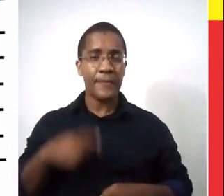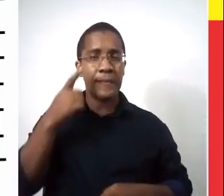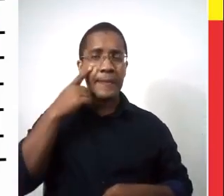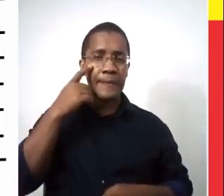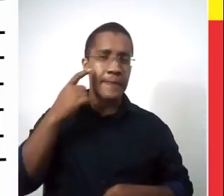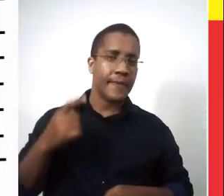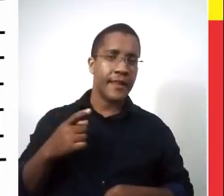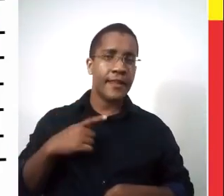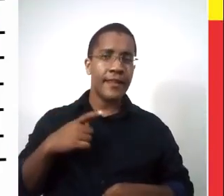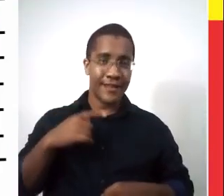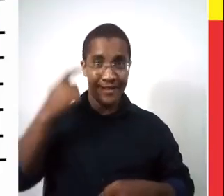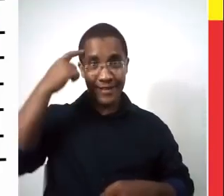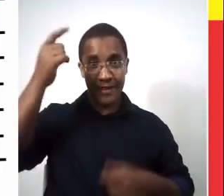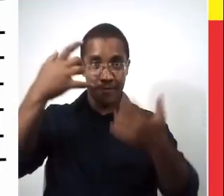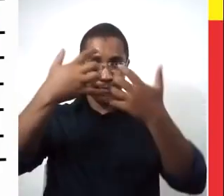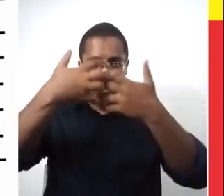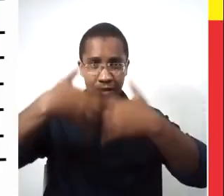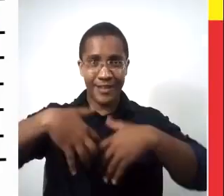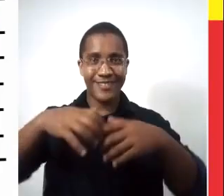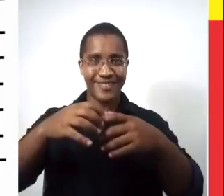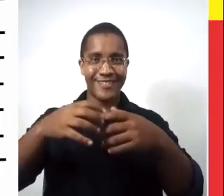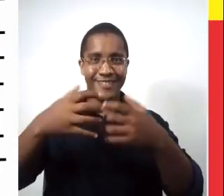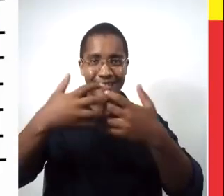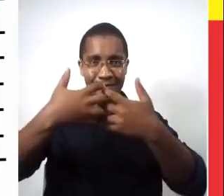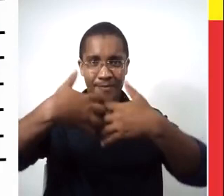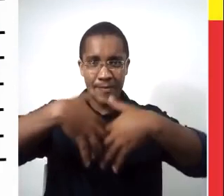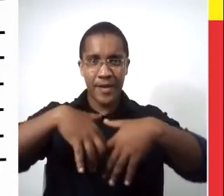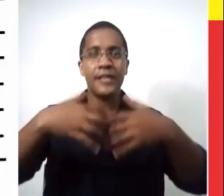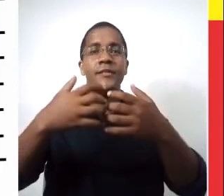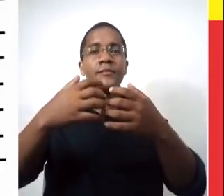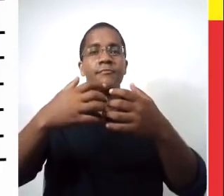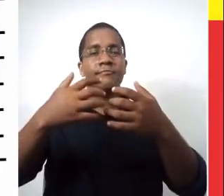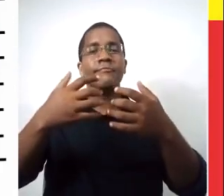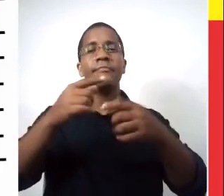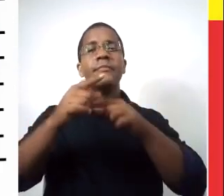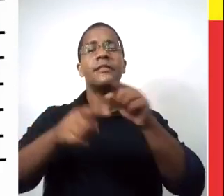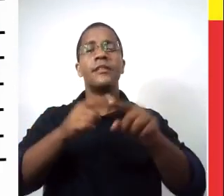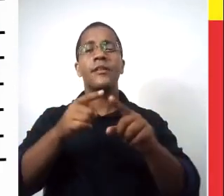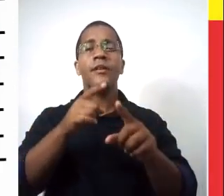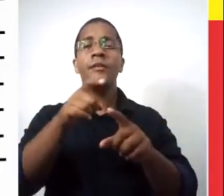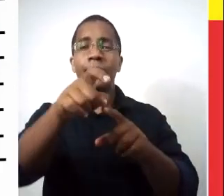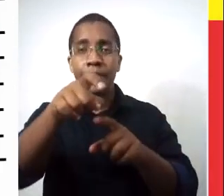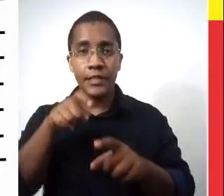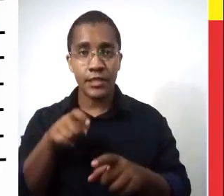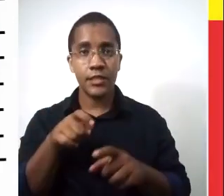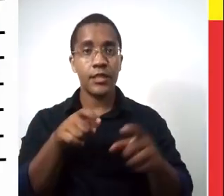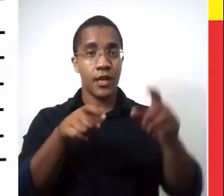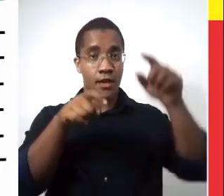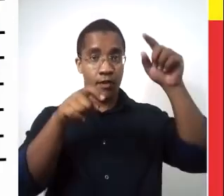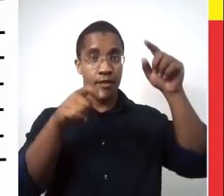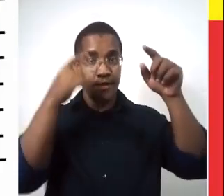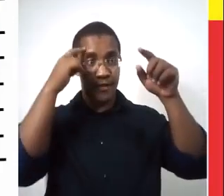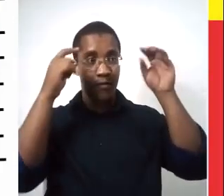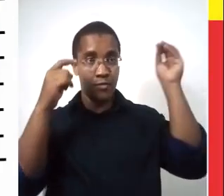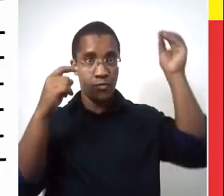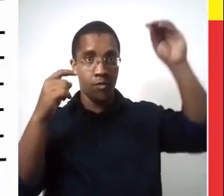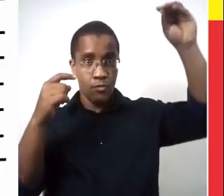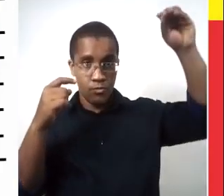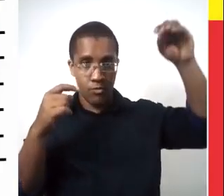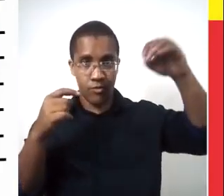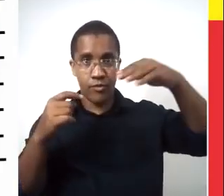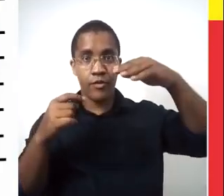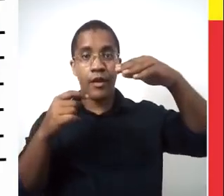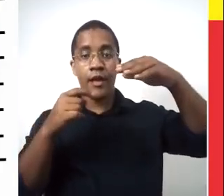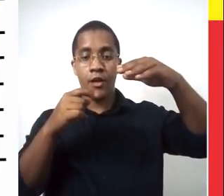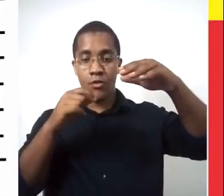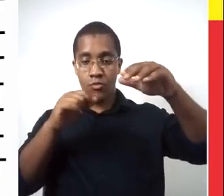usando a ideia da máquina, certo? Então, ó, entra o x, processa e vai sair